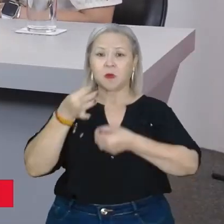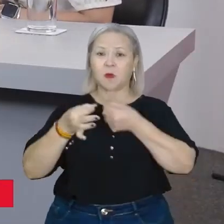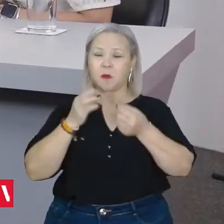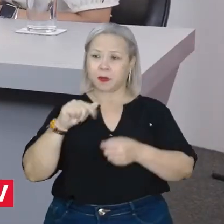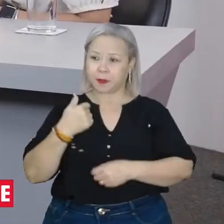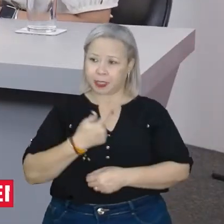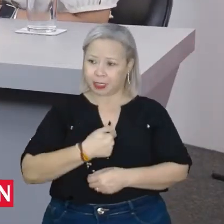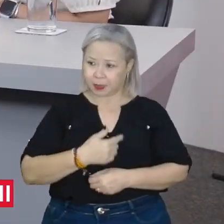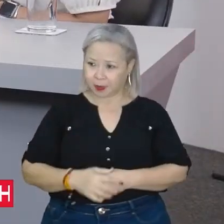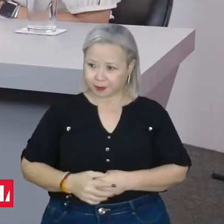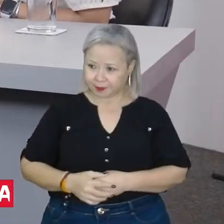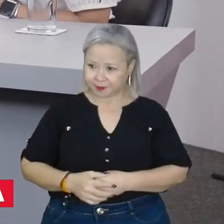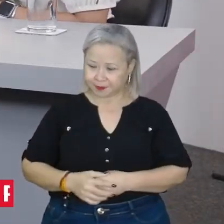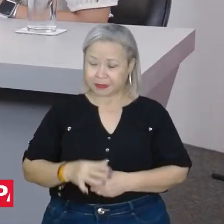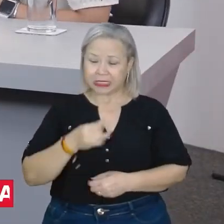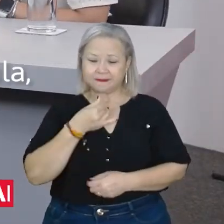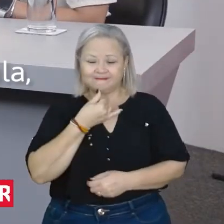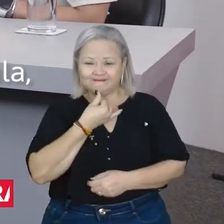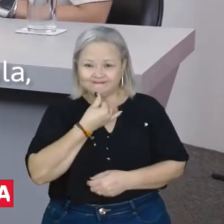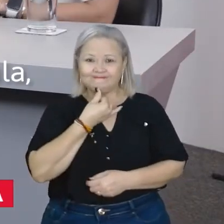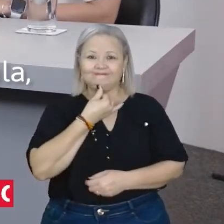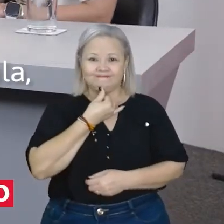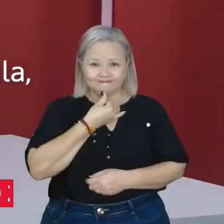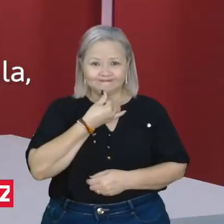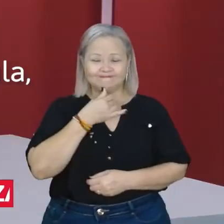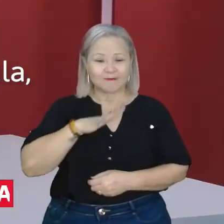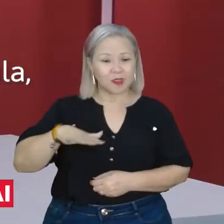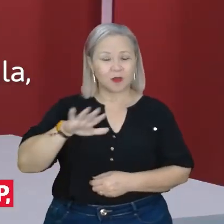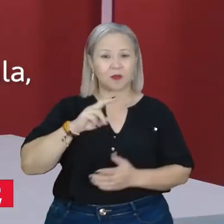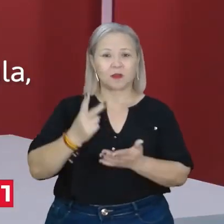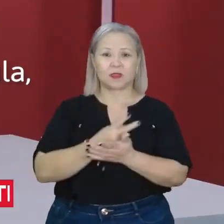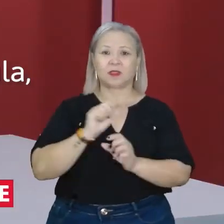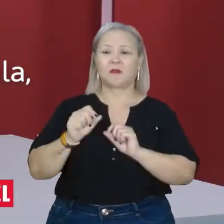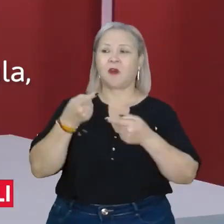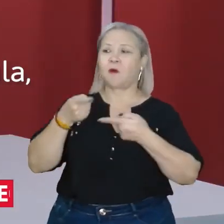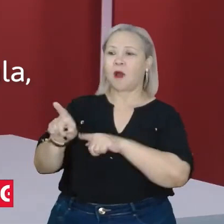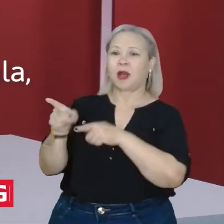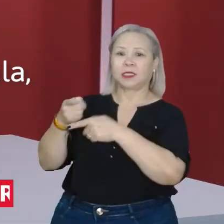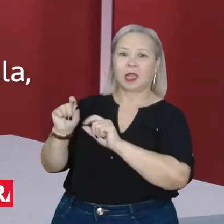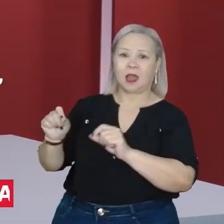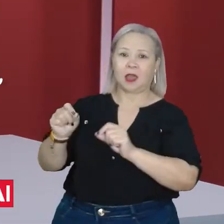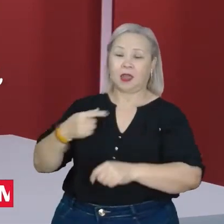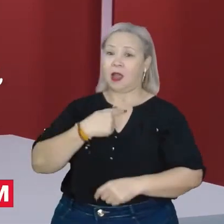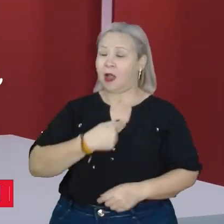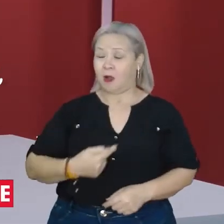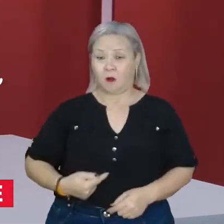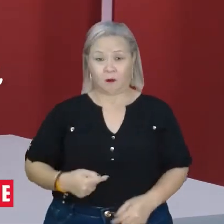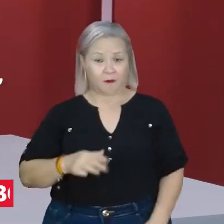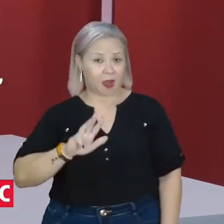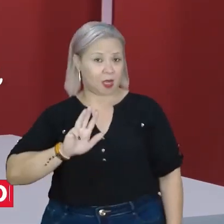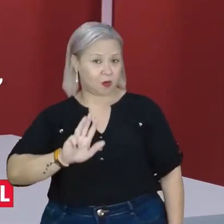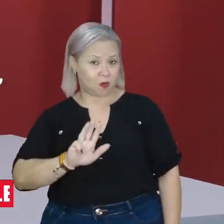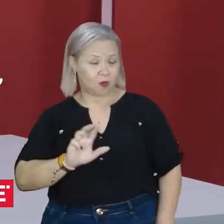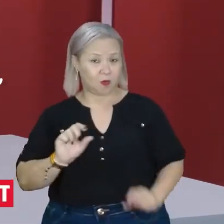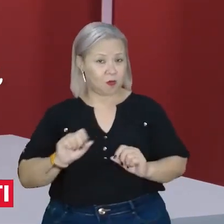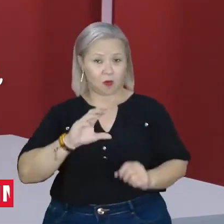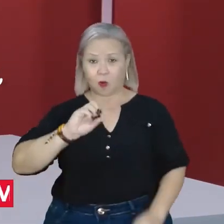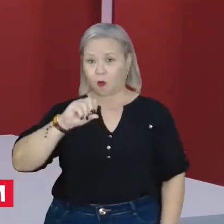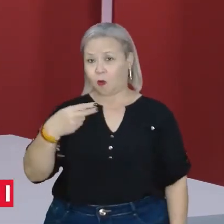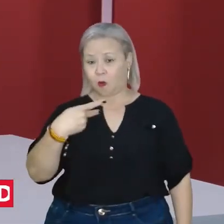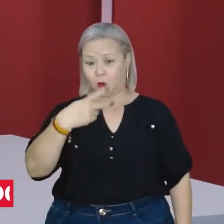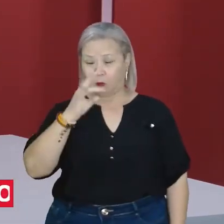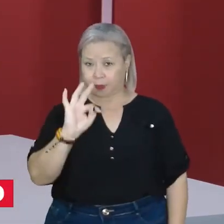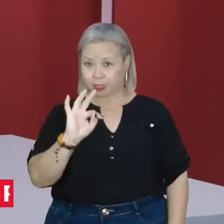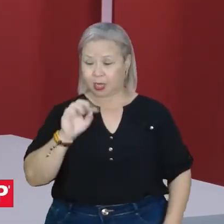É muito triste tudo que aconteceu. Primeiro, porque não foi um ataque ao governo Lula, não foi um ataque ao Partido dos